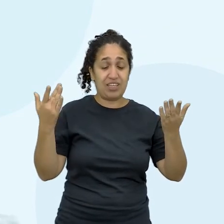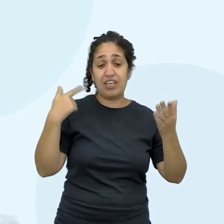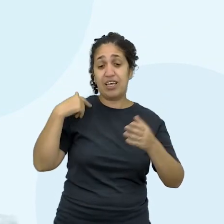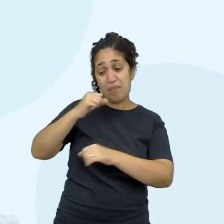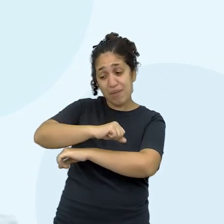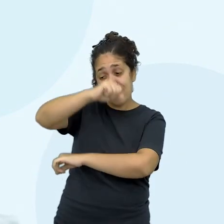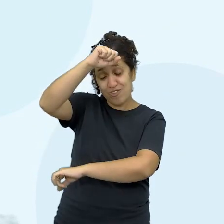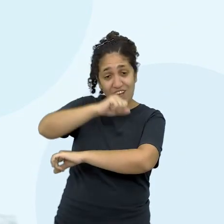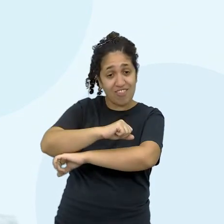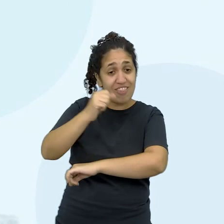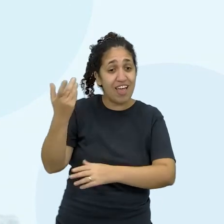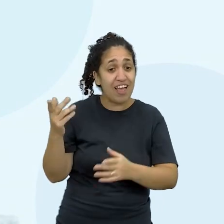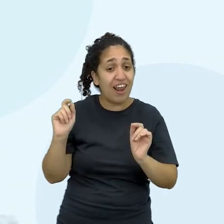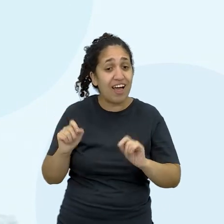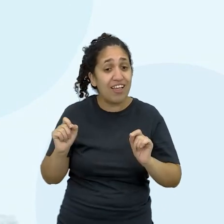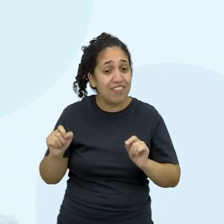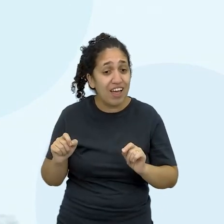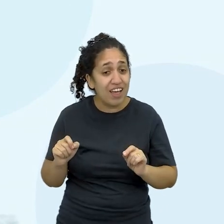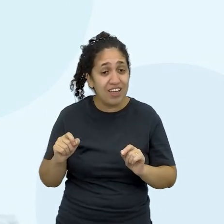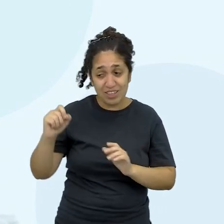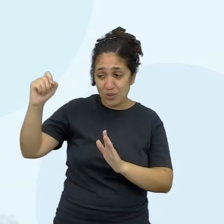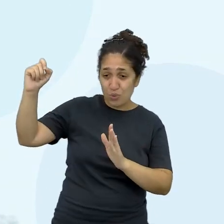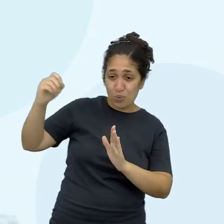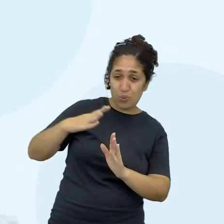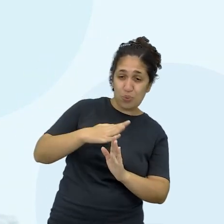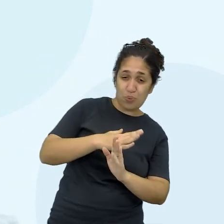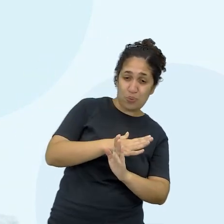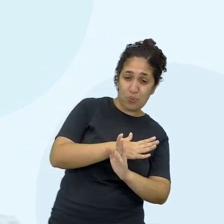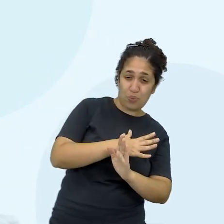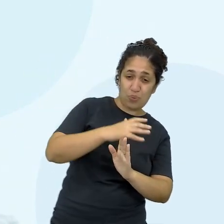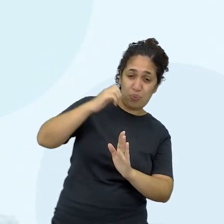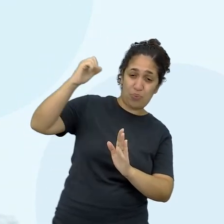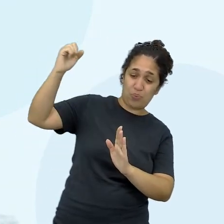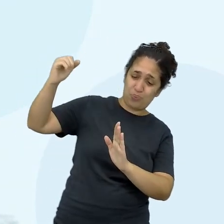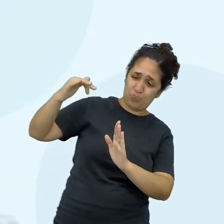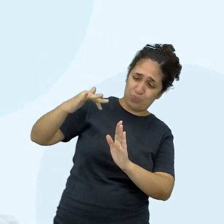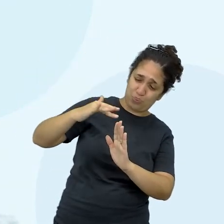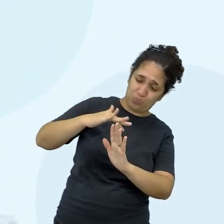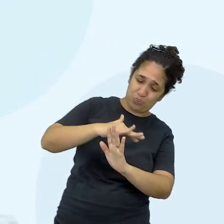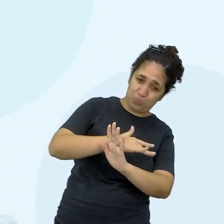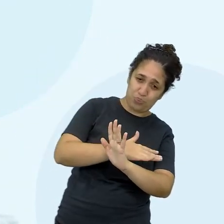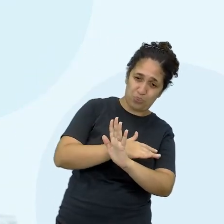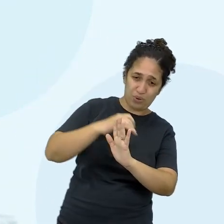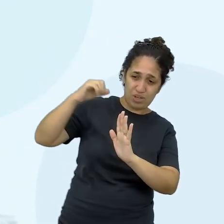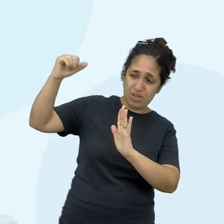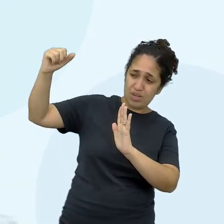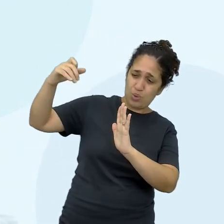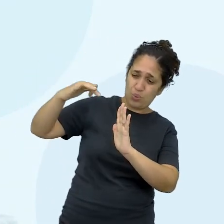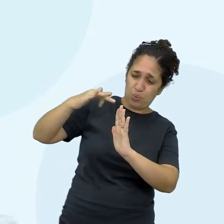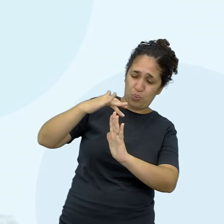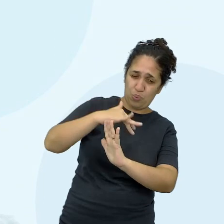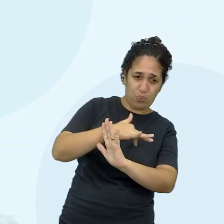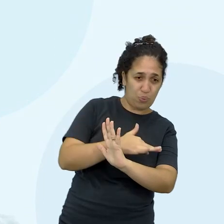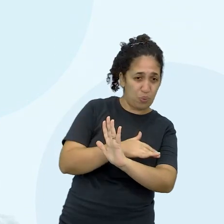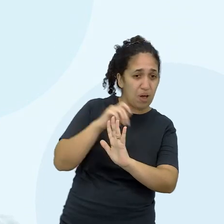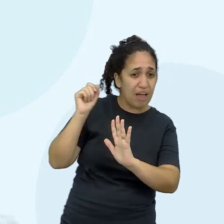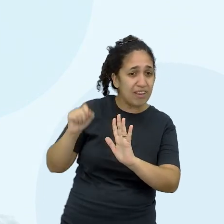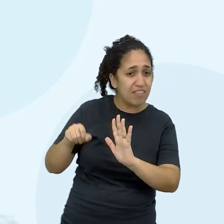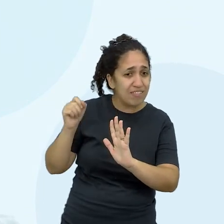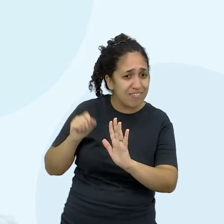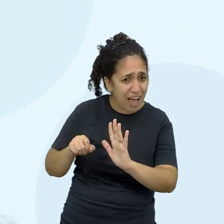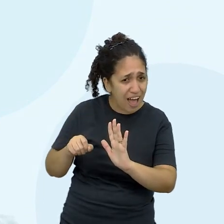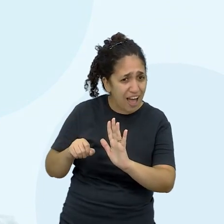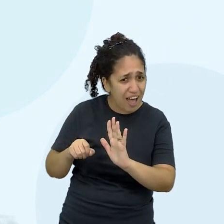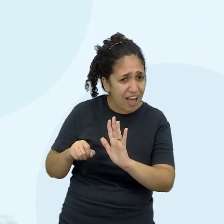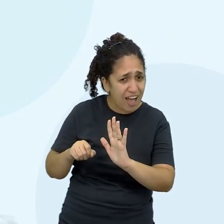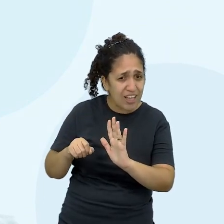janela, adianta isso? E a minha janela? A minha janela, que é uma redução do real, vai conseguir a mesma